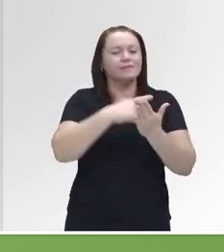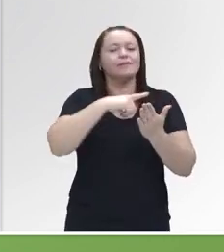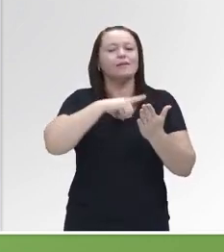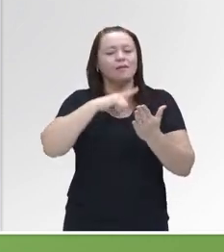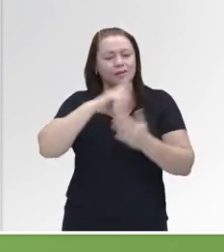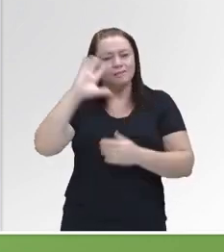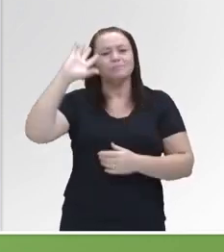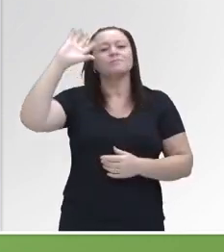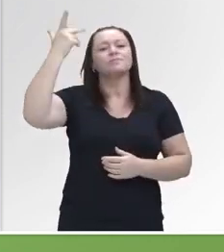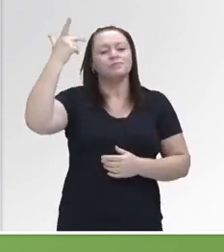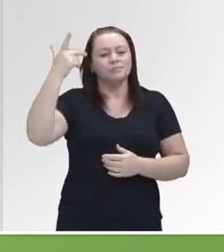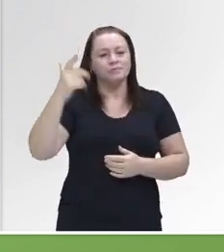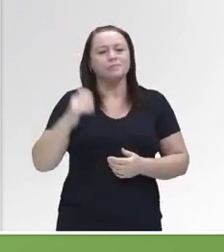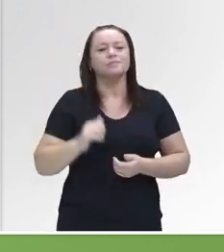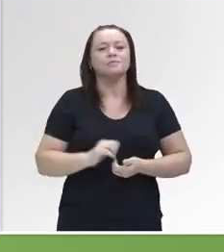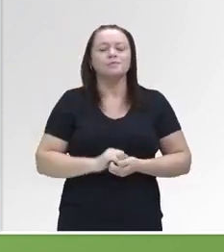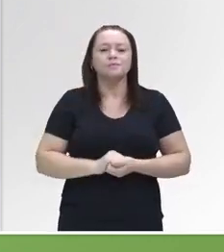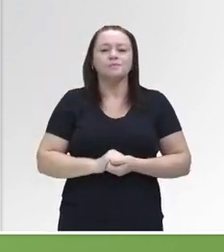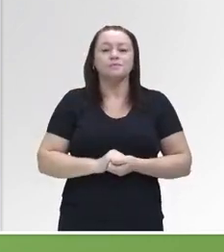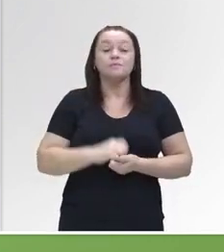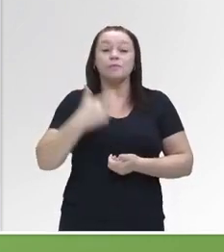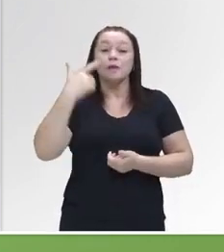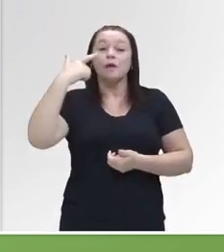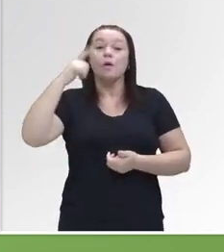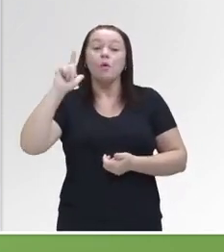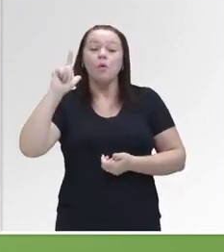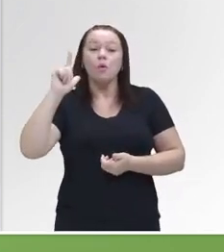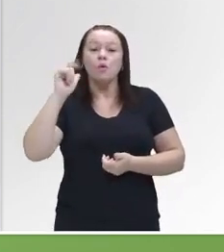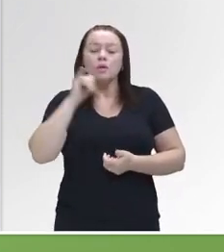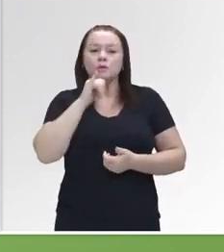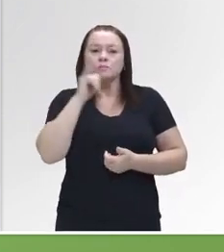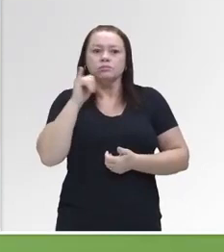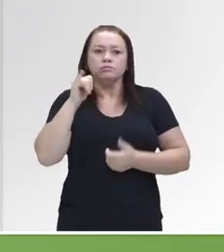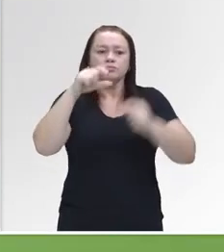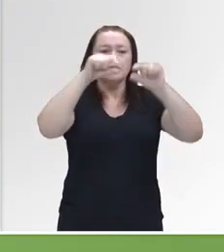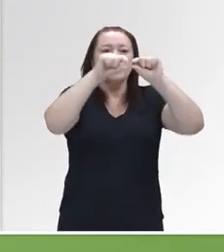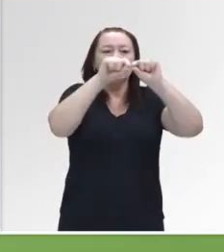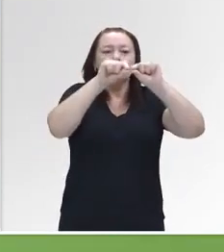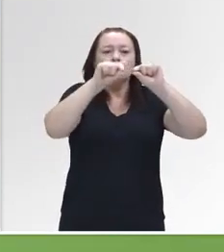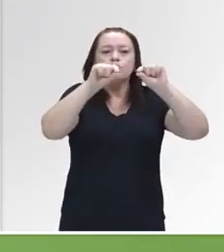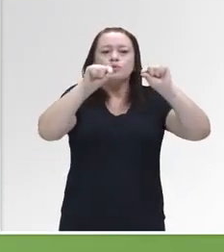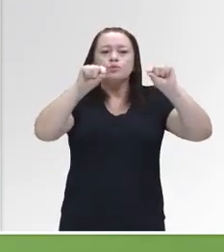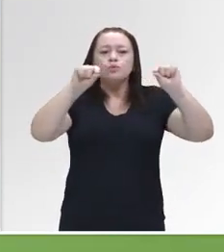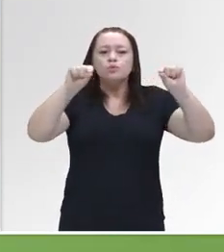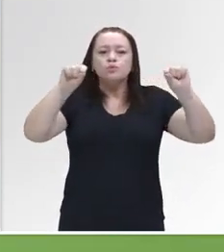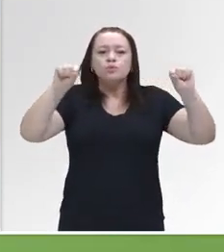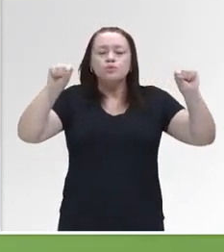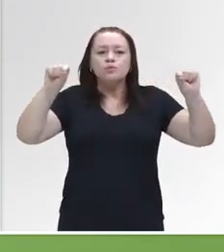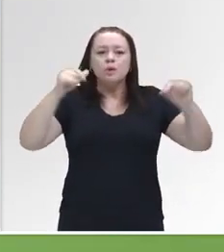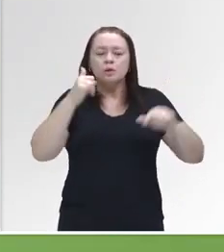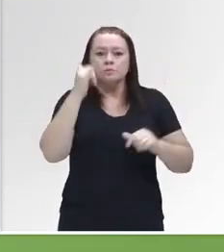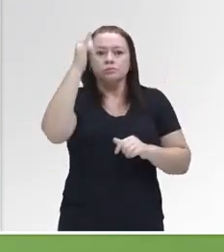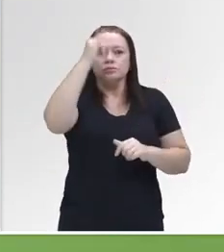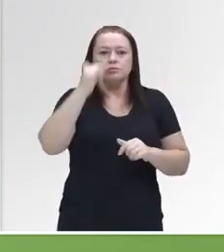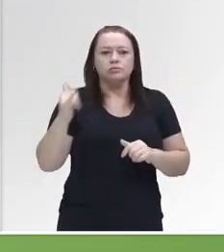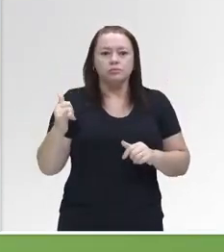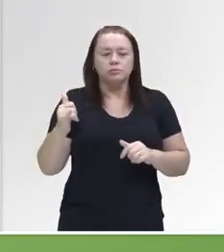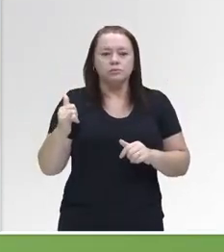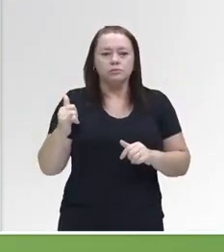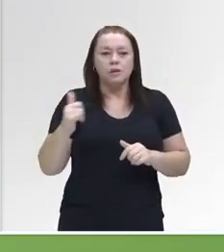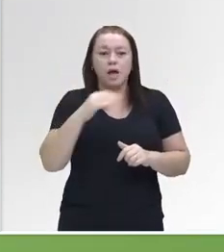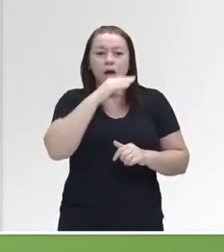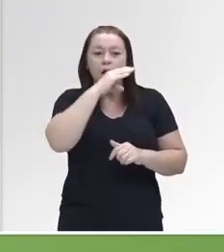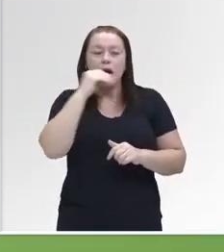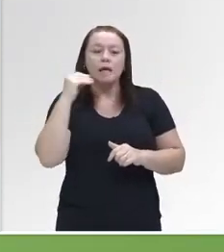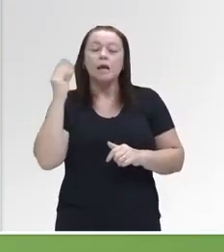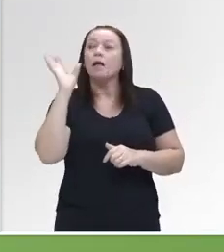de acidentes. Outra situação, redes elétricas, né? Fio descascado, né? A criança às vezes